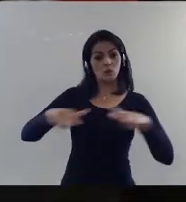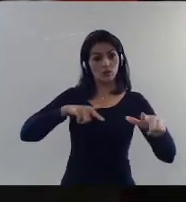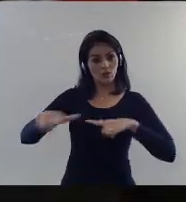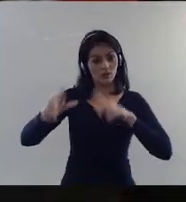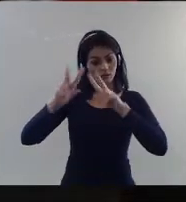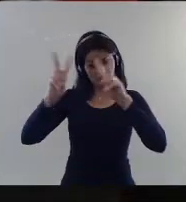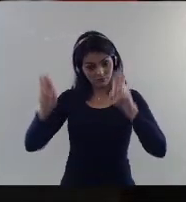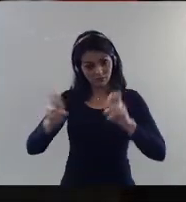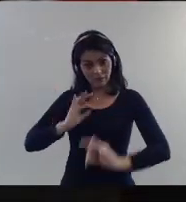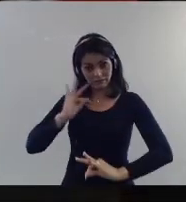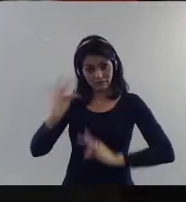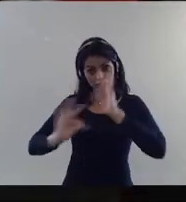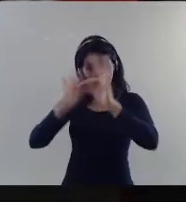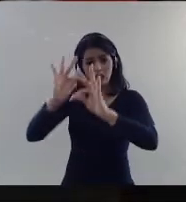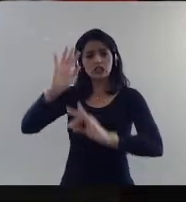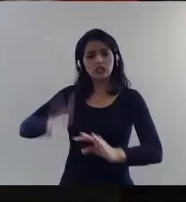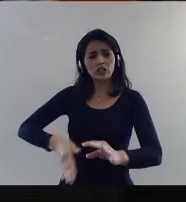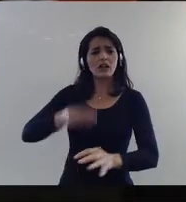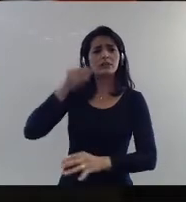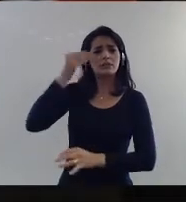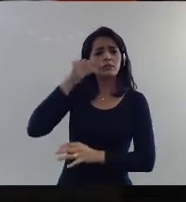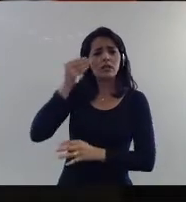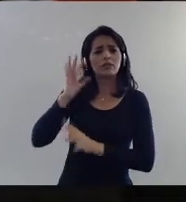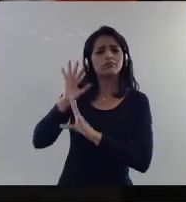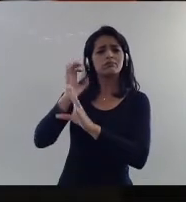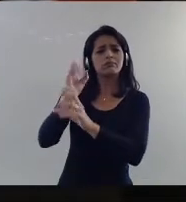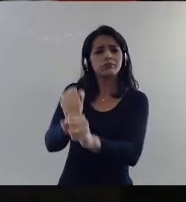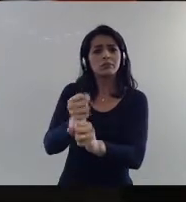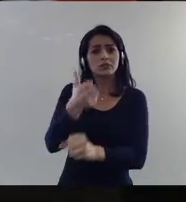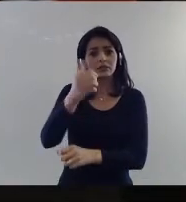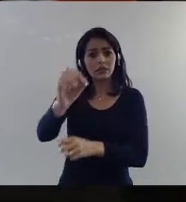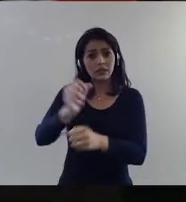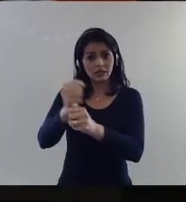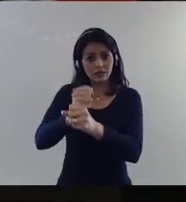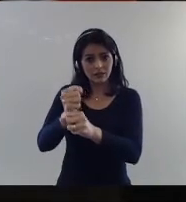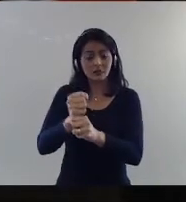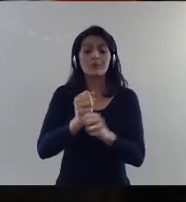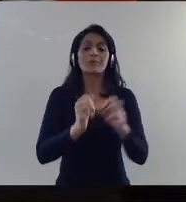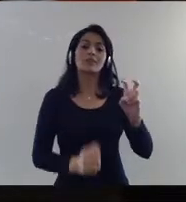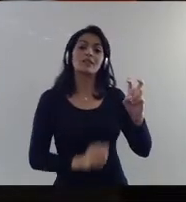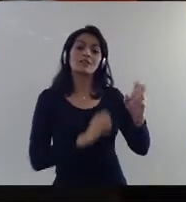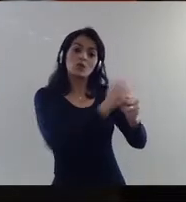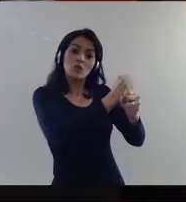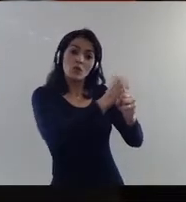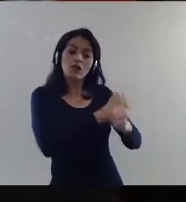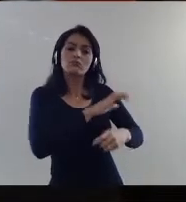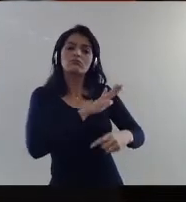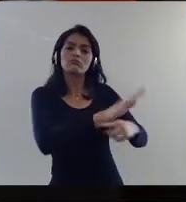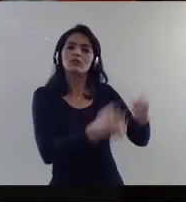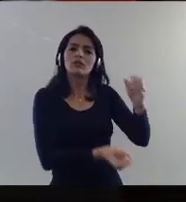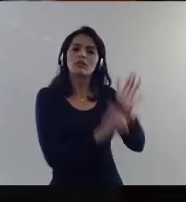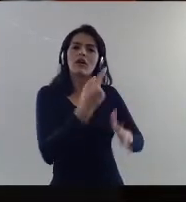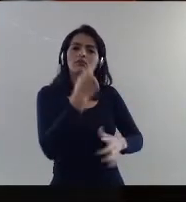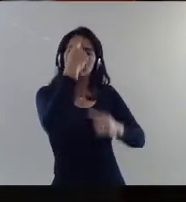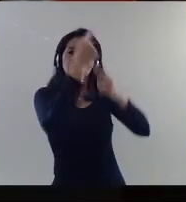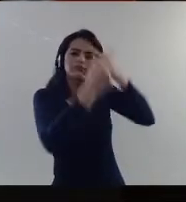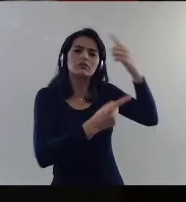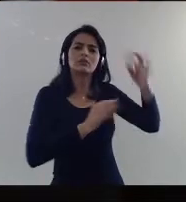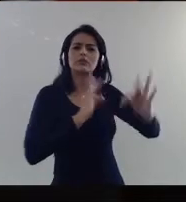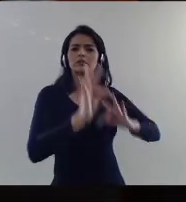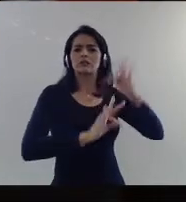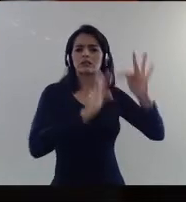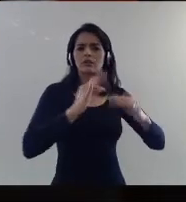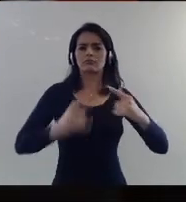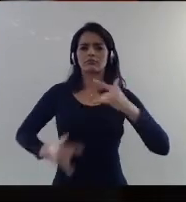questões aí há praticamente 10 anos, né? Nos últimos 5 anos, ajudando a desenvolver algumas tecnologias,